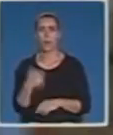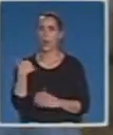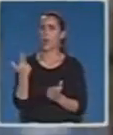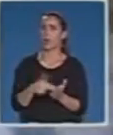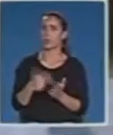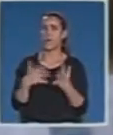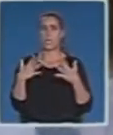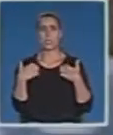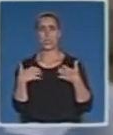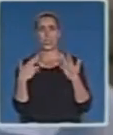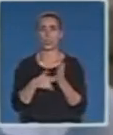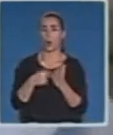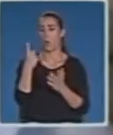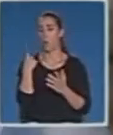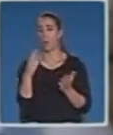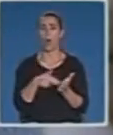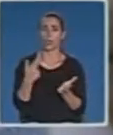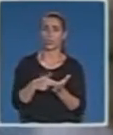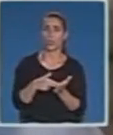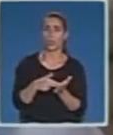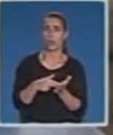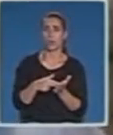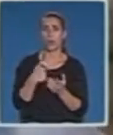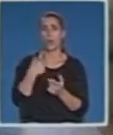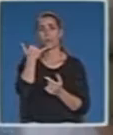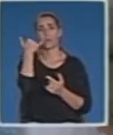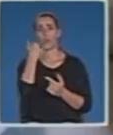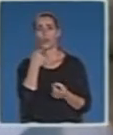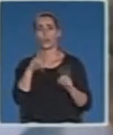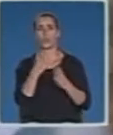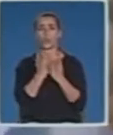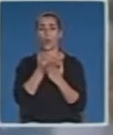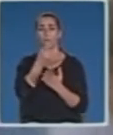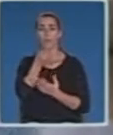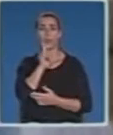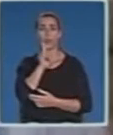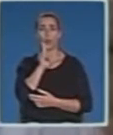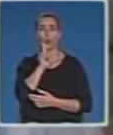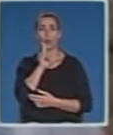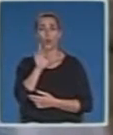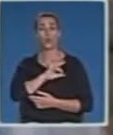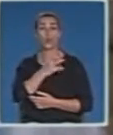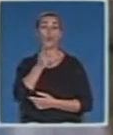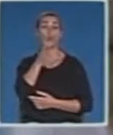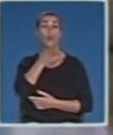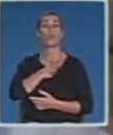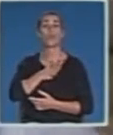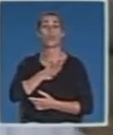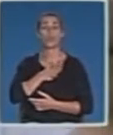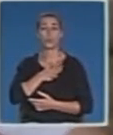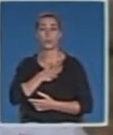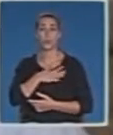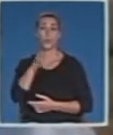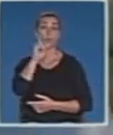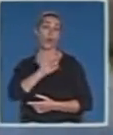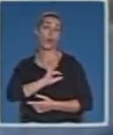sexta à espera, ontem à espera. Ontem tornei a ligar para a escola, falei com o diretor. O senhor diretor o que me diz que foi: ó